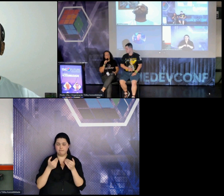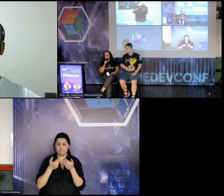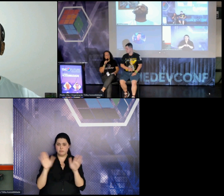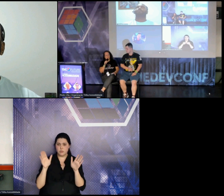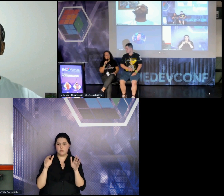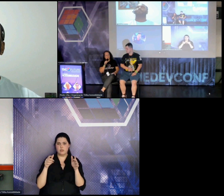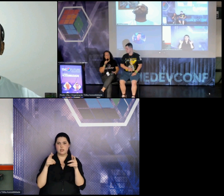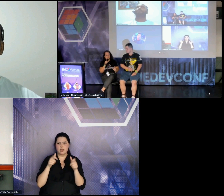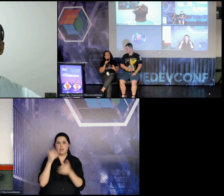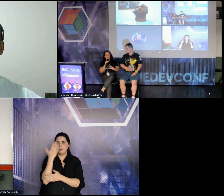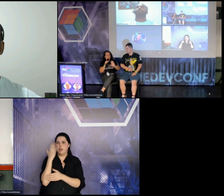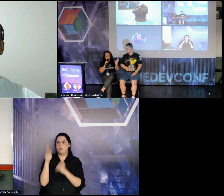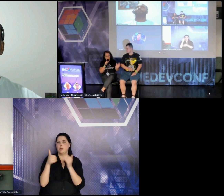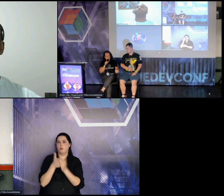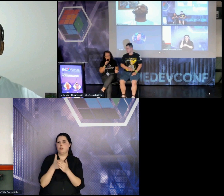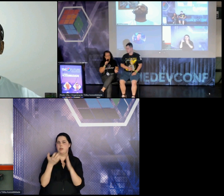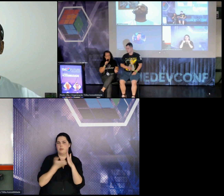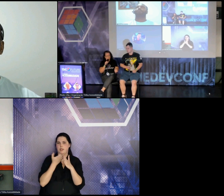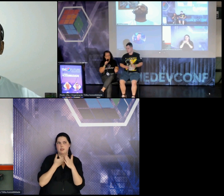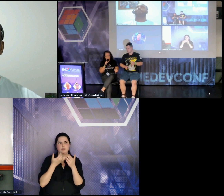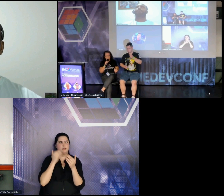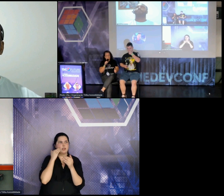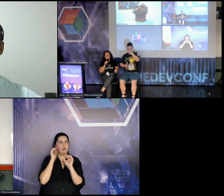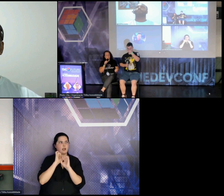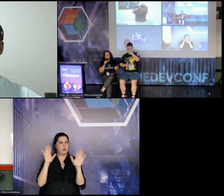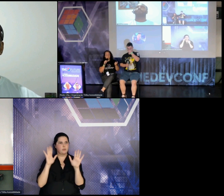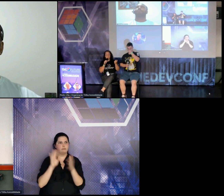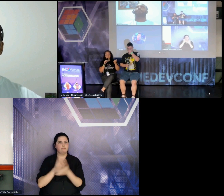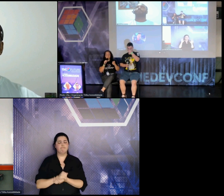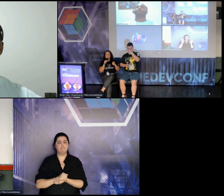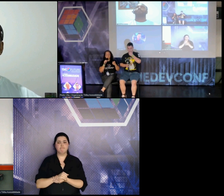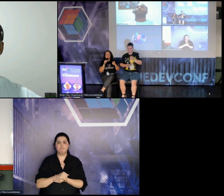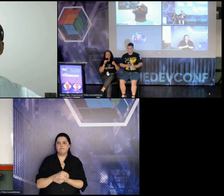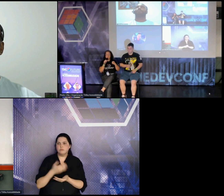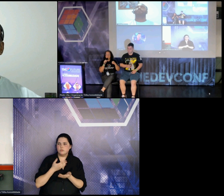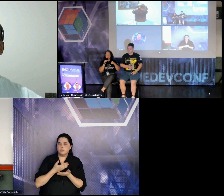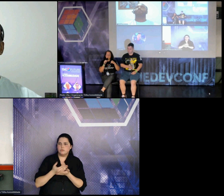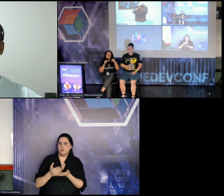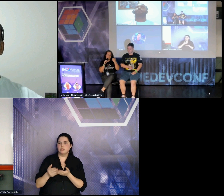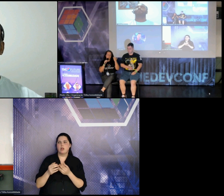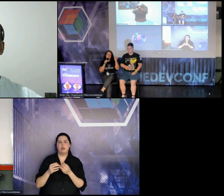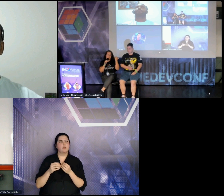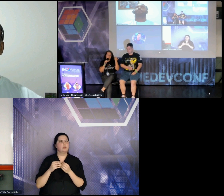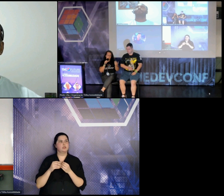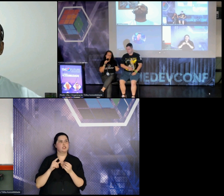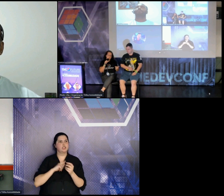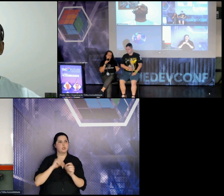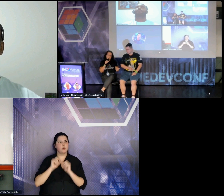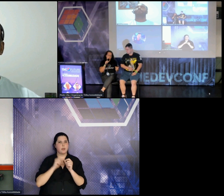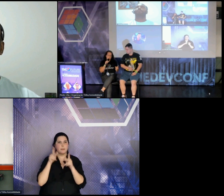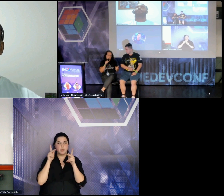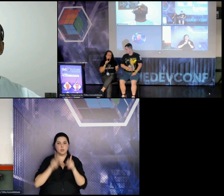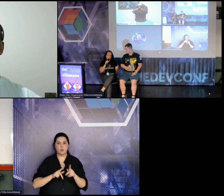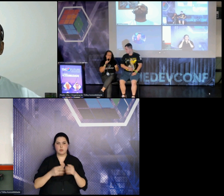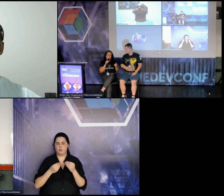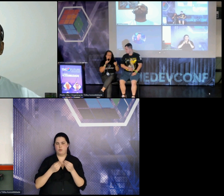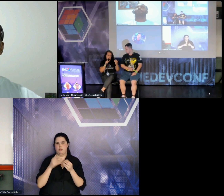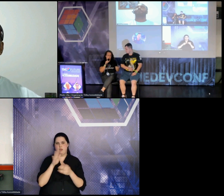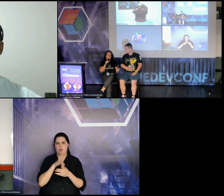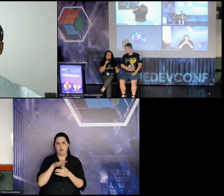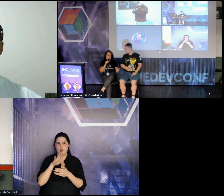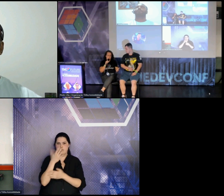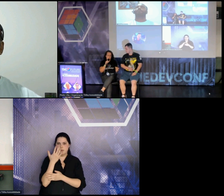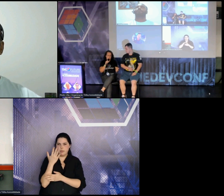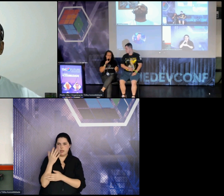abriu a sala de espelho para toda a empresa. E aí as pessoas começaram assim, a gente tinha muitas pessoas na sala de espelho